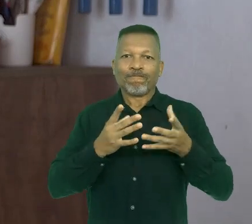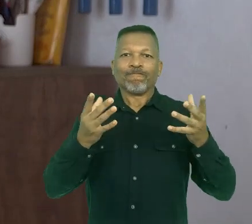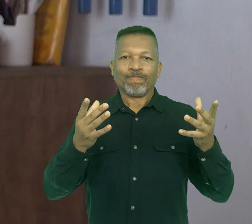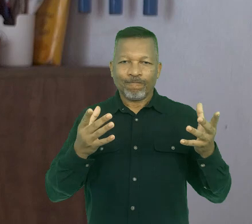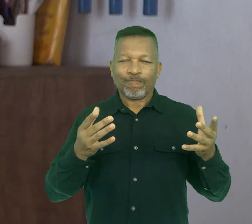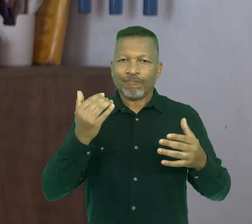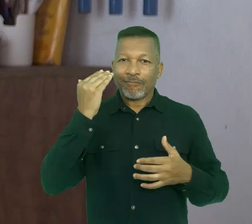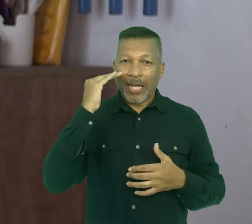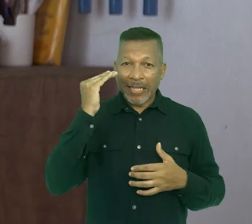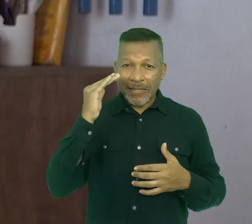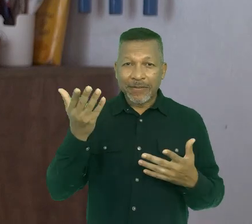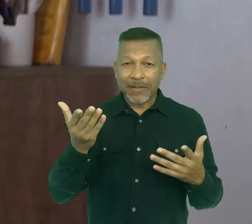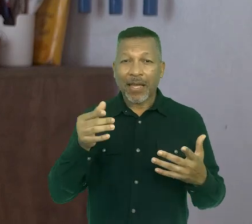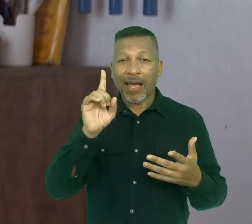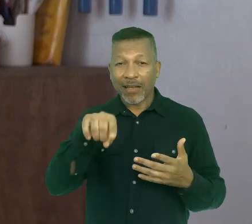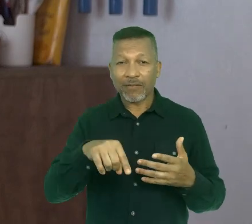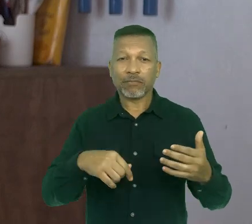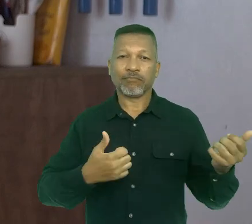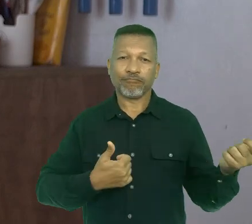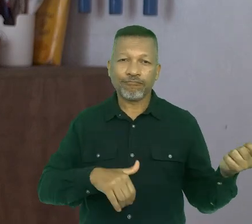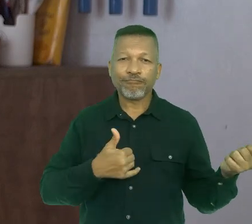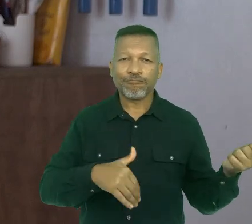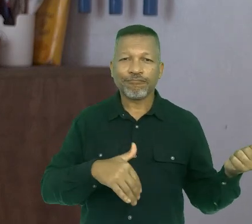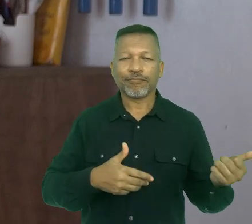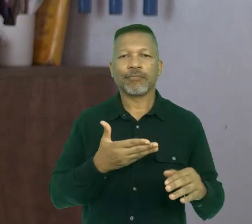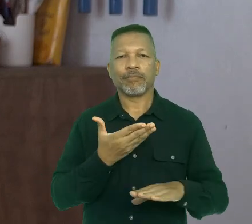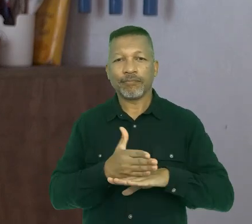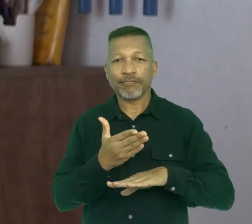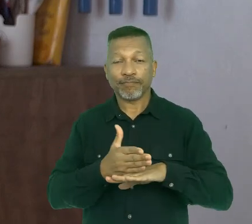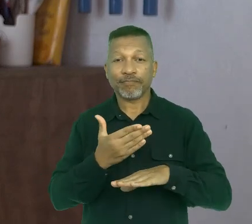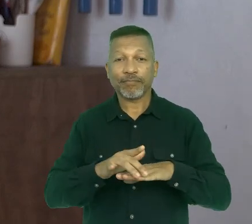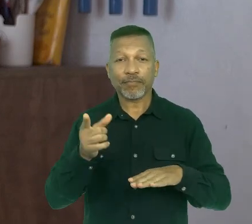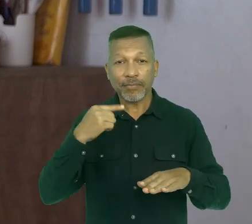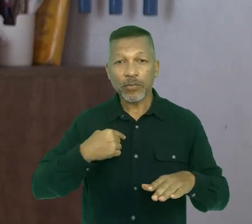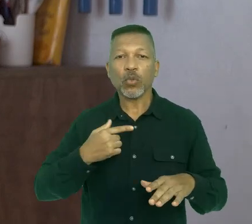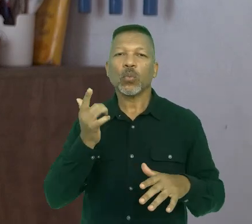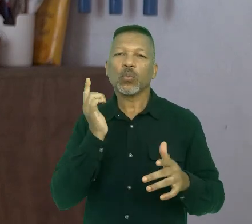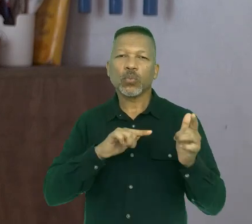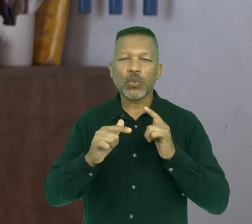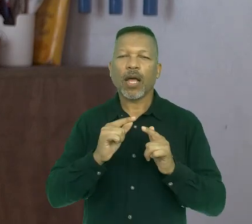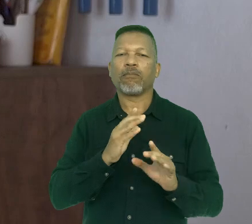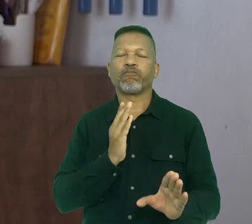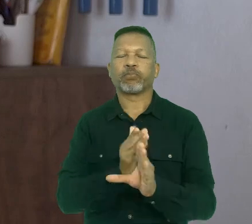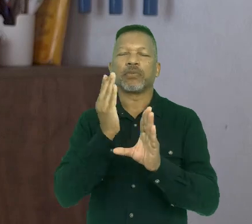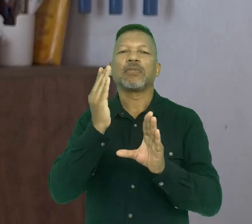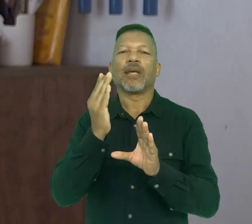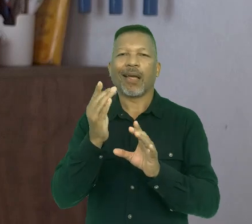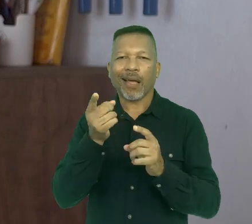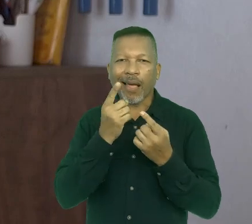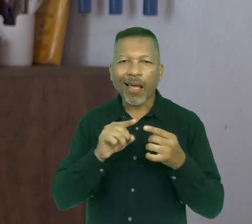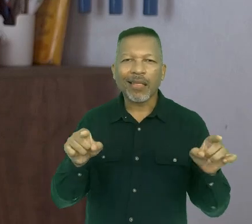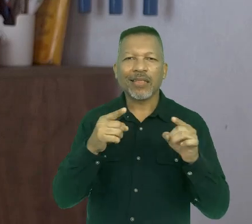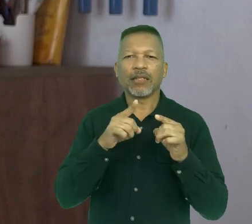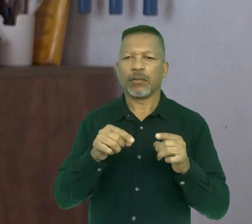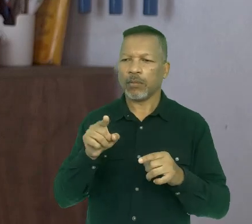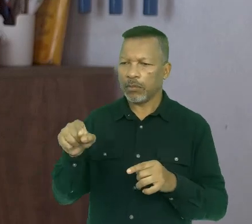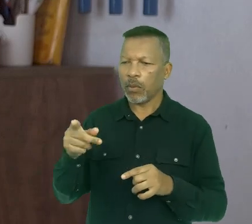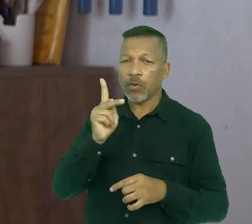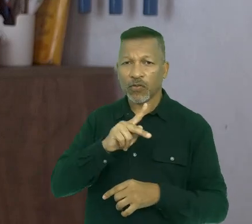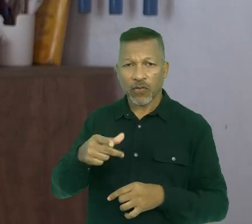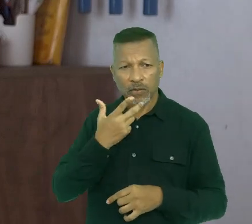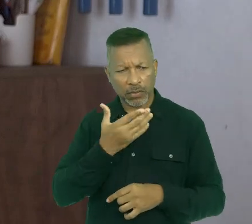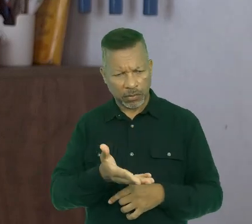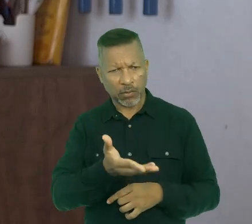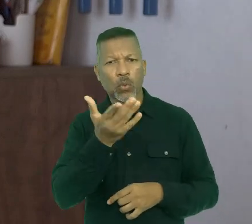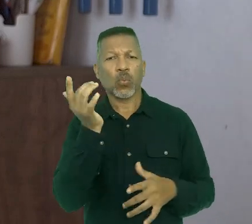soltar, sacou? E aí, fazendo aula de violão, eu descobri que eu conseguia cantar de verdade, assim, que meu professor, quando me via cantar, falava, pô, você